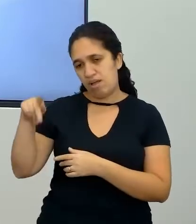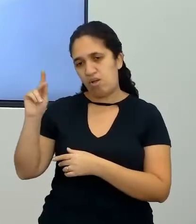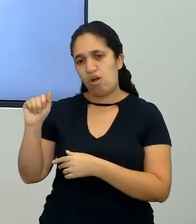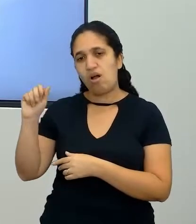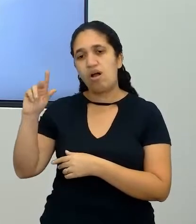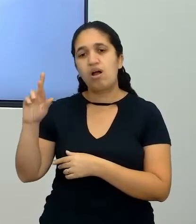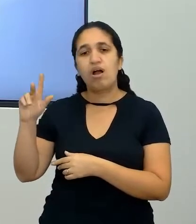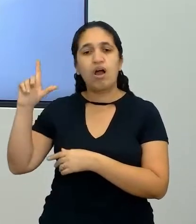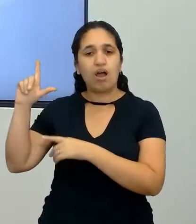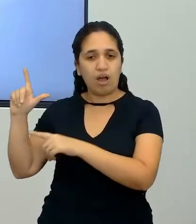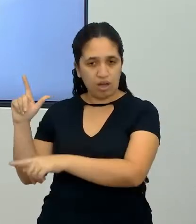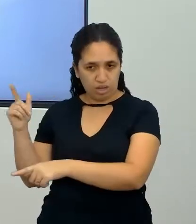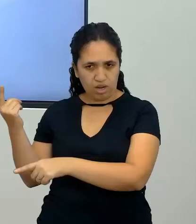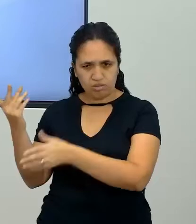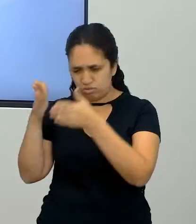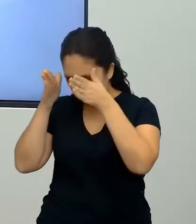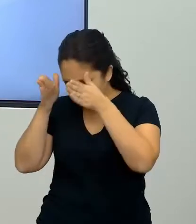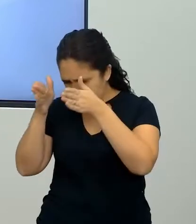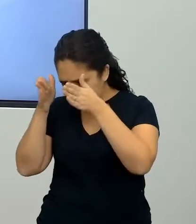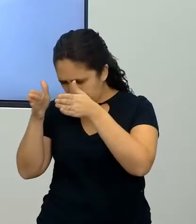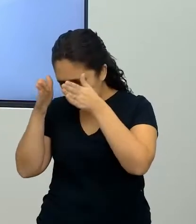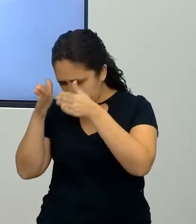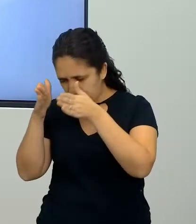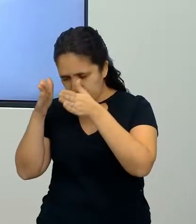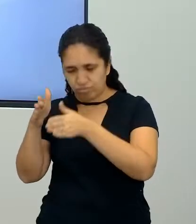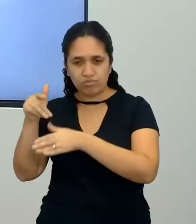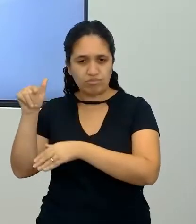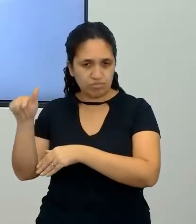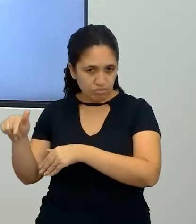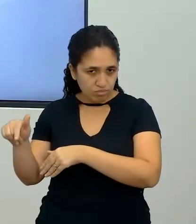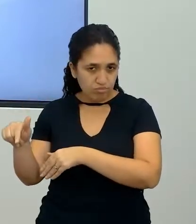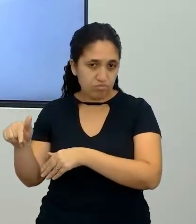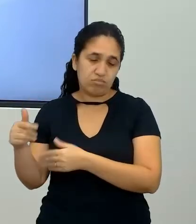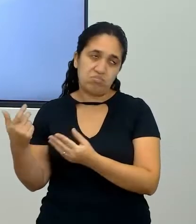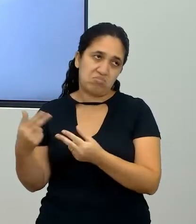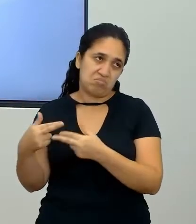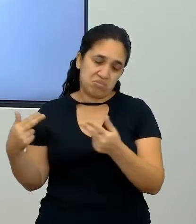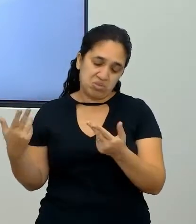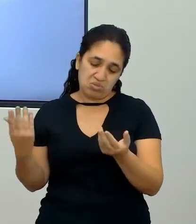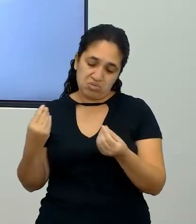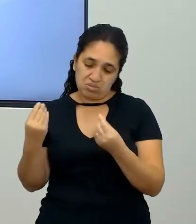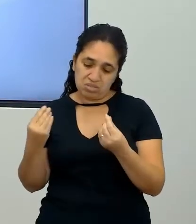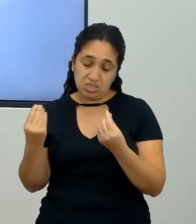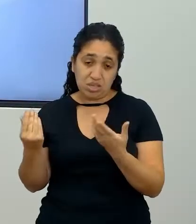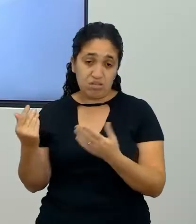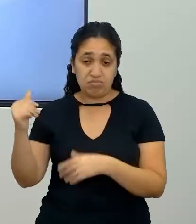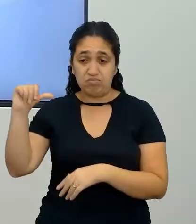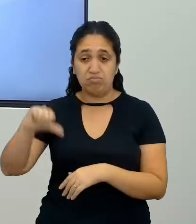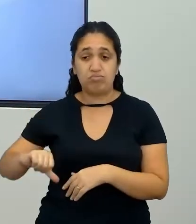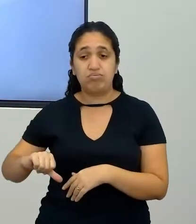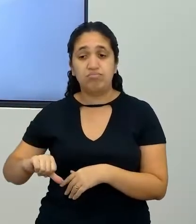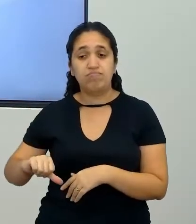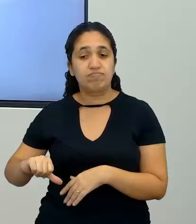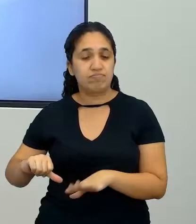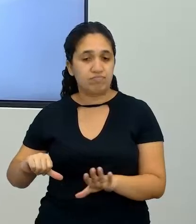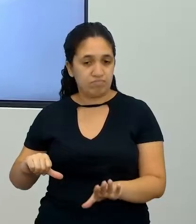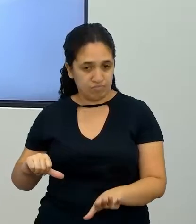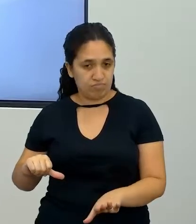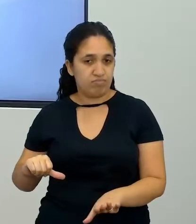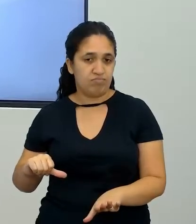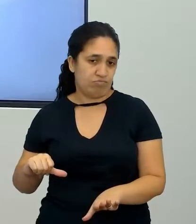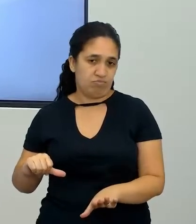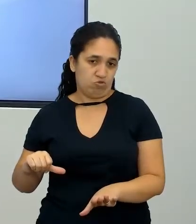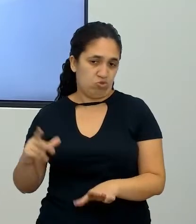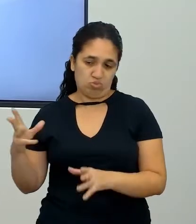ao conceito de alienação, porque alienação para o Karl Marx é uma coisa que é negativa, né, não é uma coisa